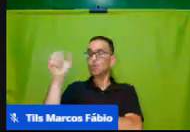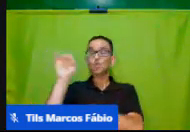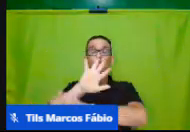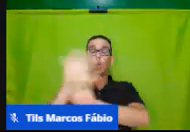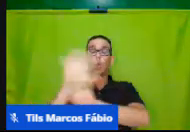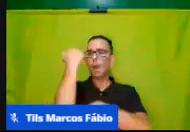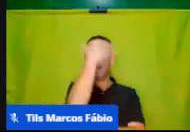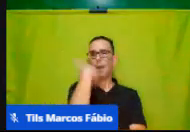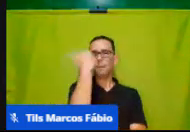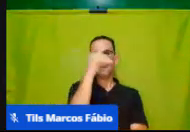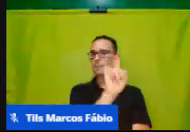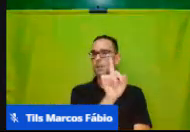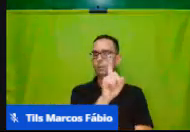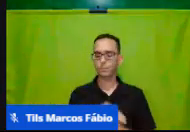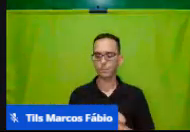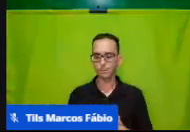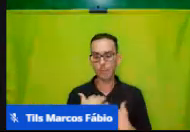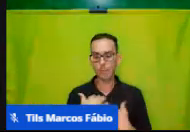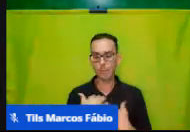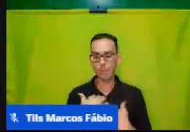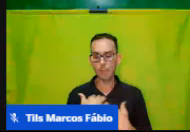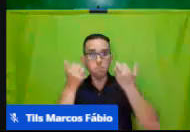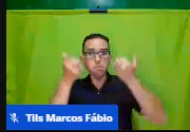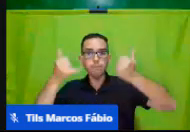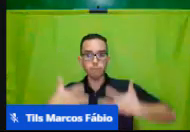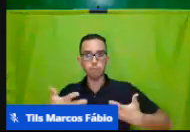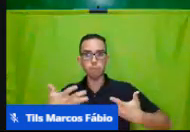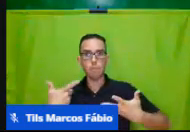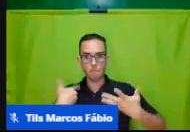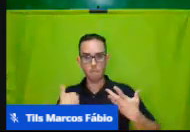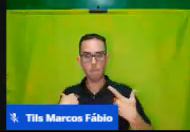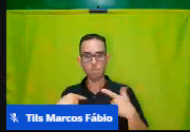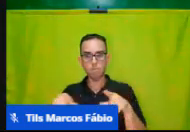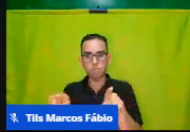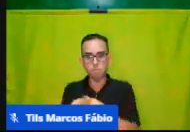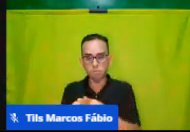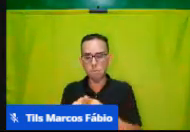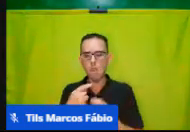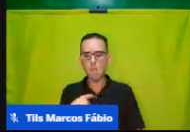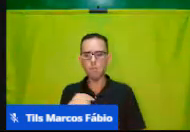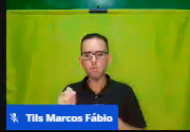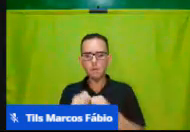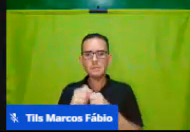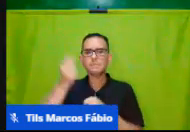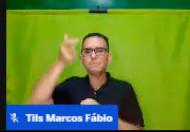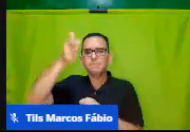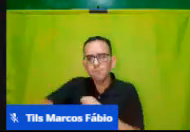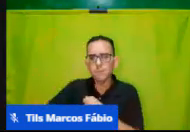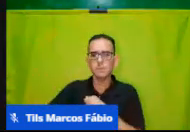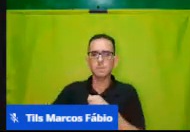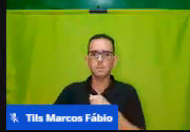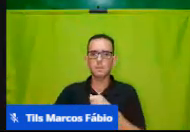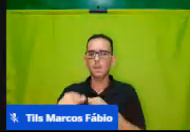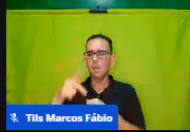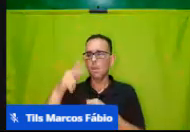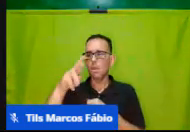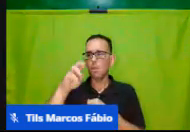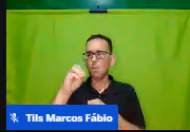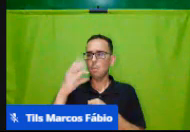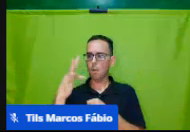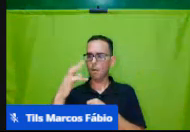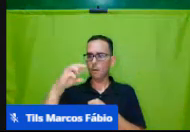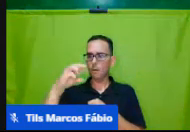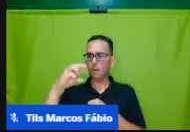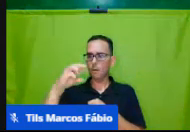Bom, gostaria de comentar, né? Bom, eu estou refazendo, né, o Profimate, né, esse ano. E